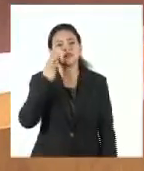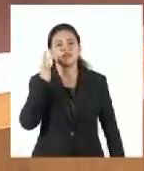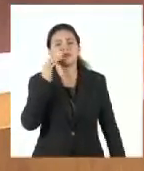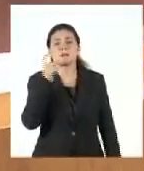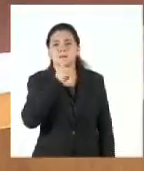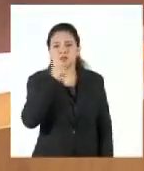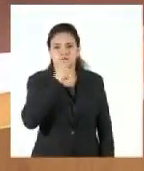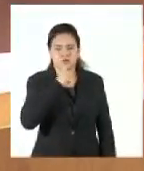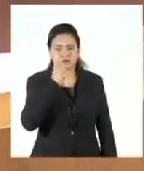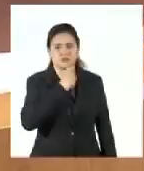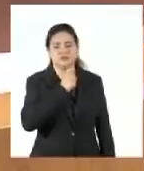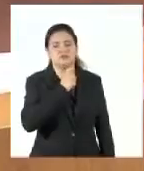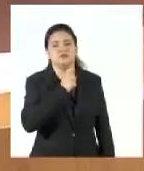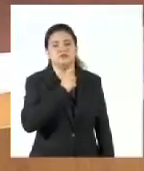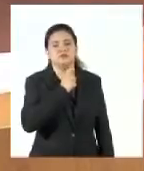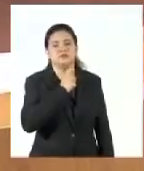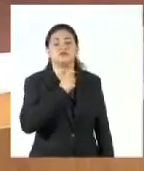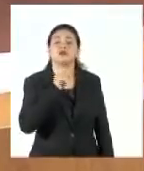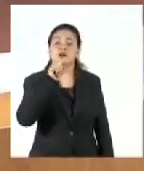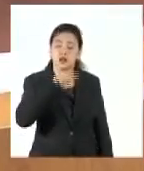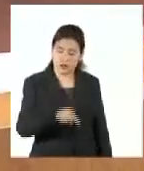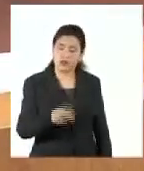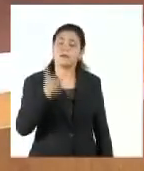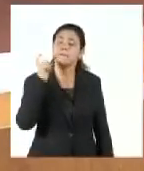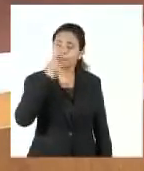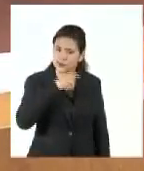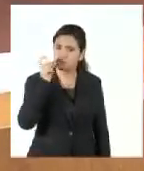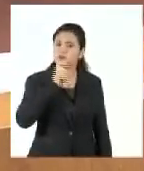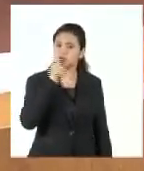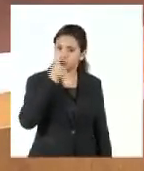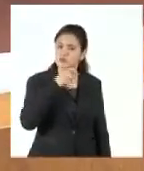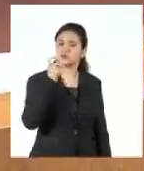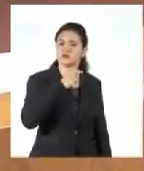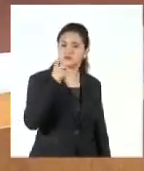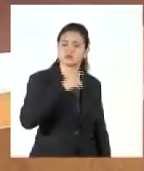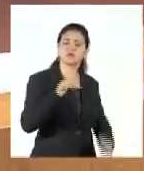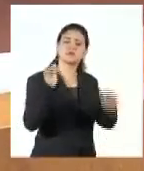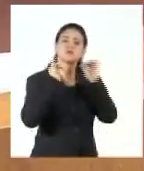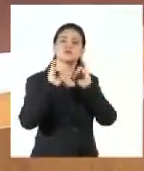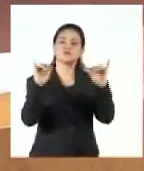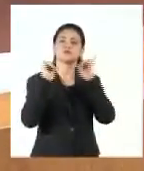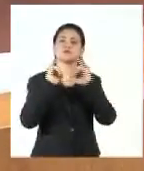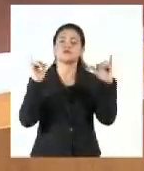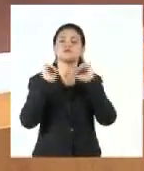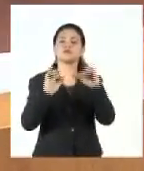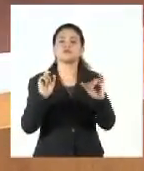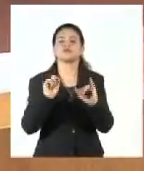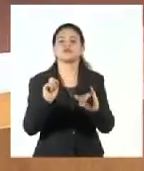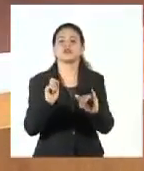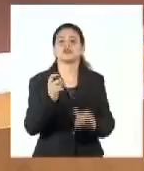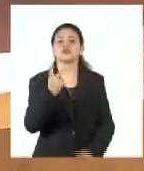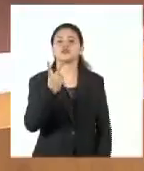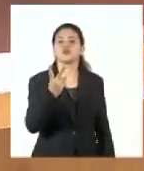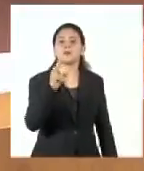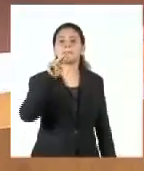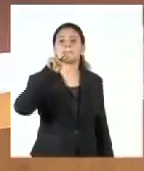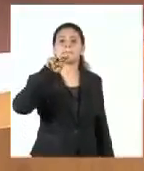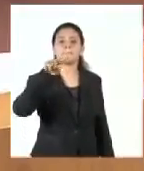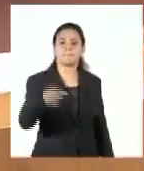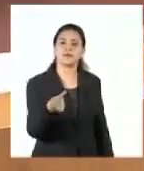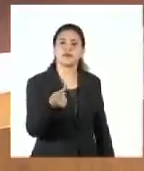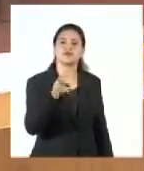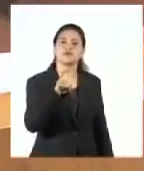deputado Edivaldo, mentiu ao anunciar que 2.500 novos policiais